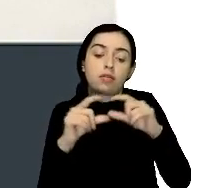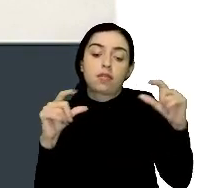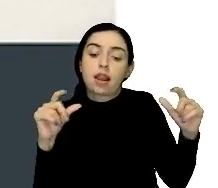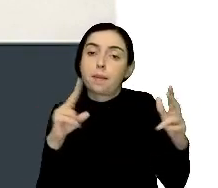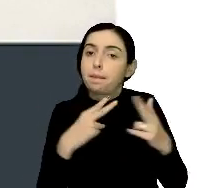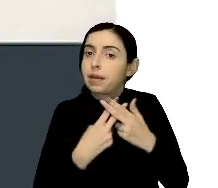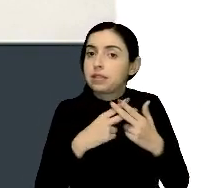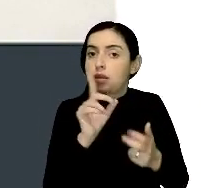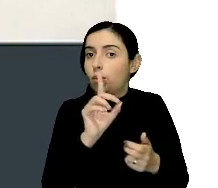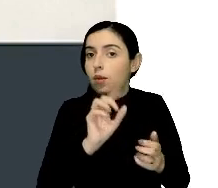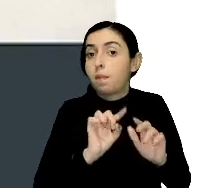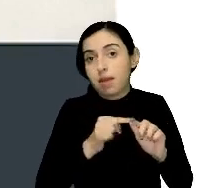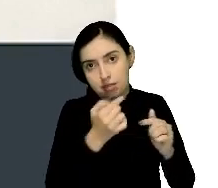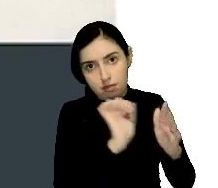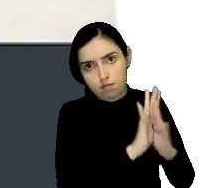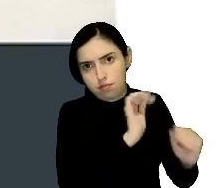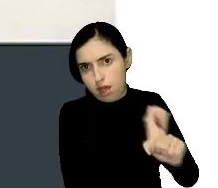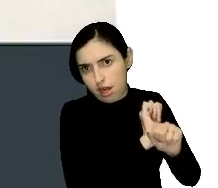aí.